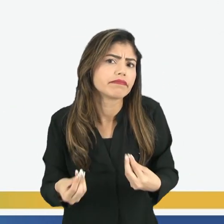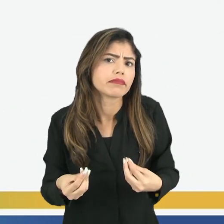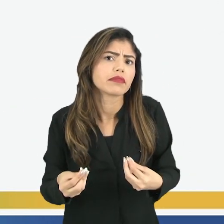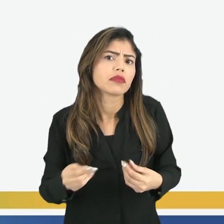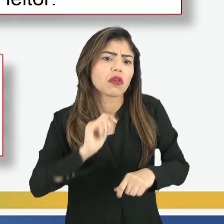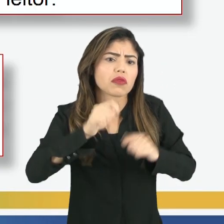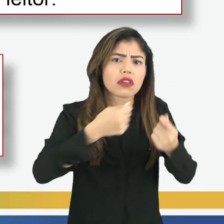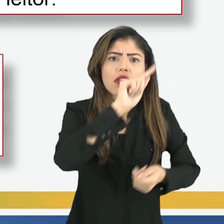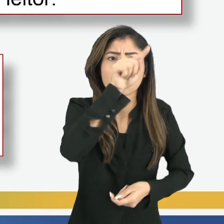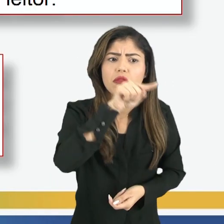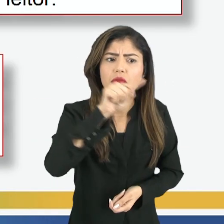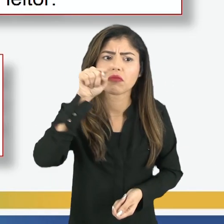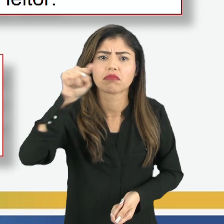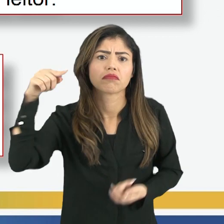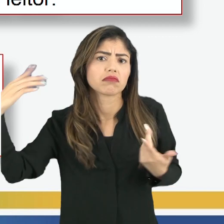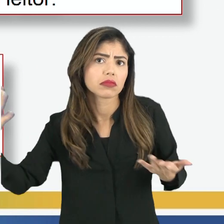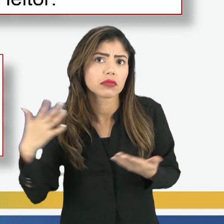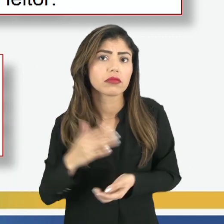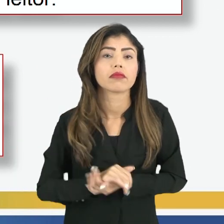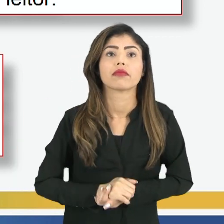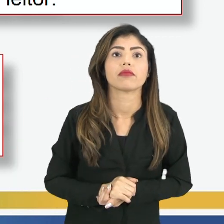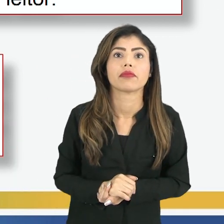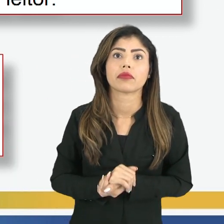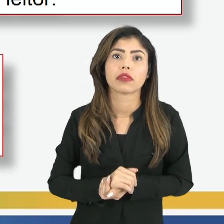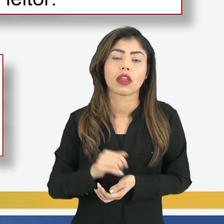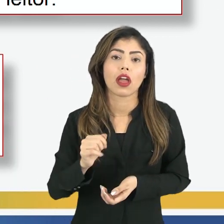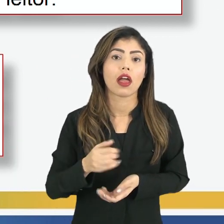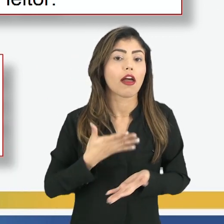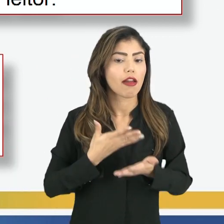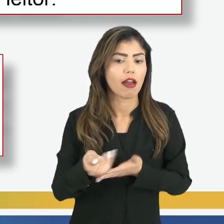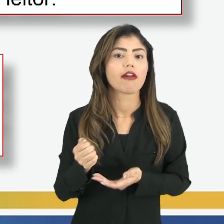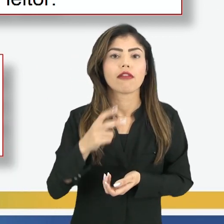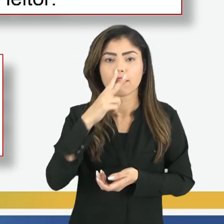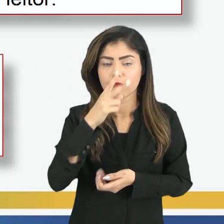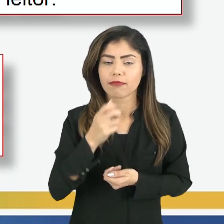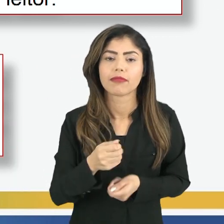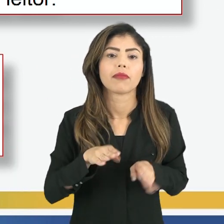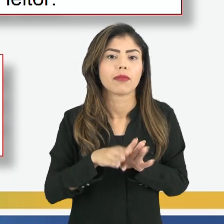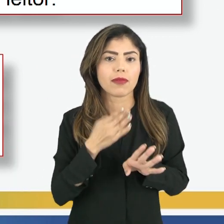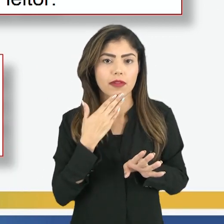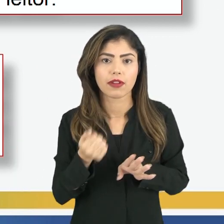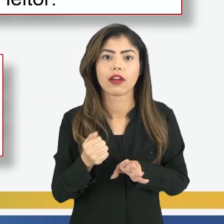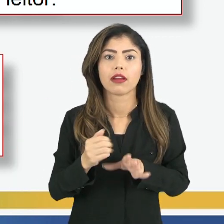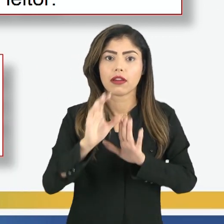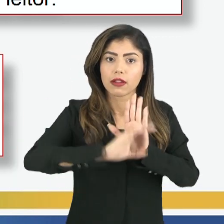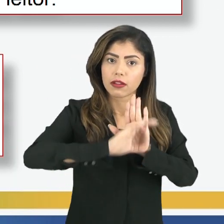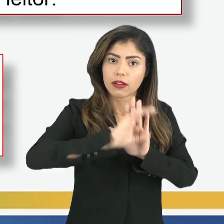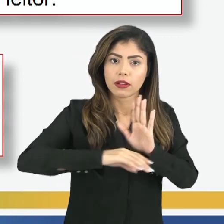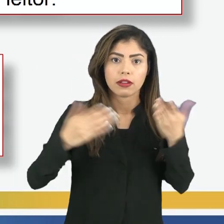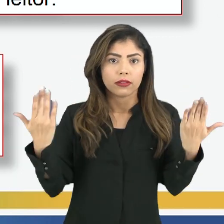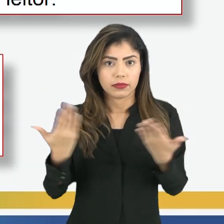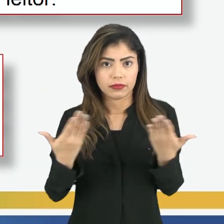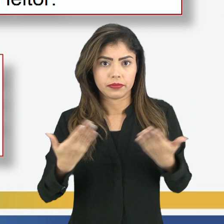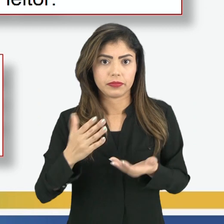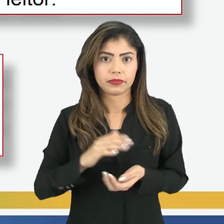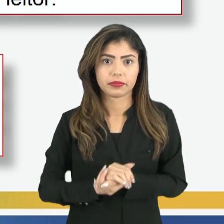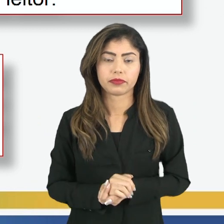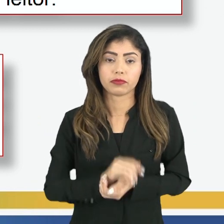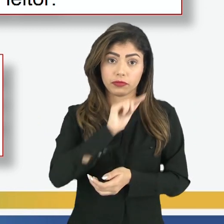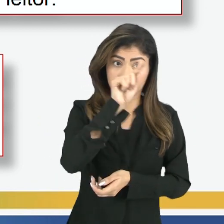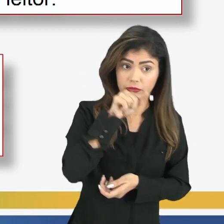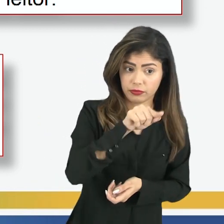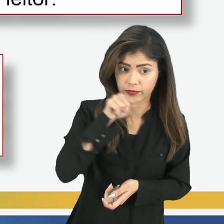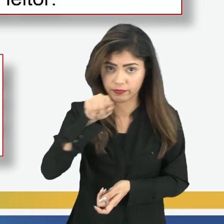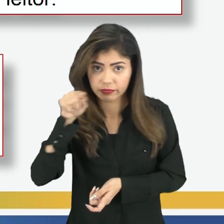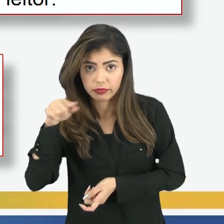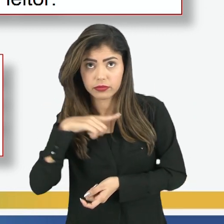de pontuação? Então, para a gente pegar firme, entender bem esses conceitos, tá? Os sinais de pontuação